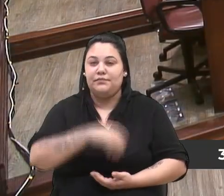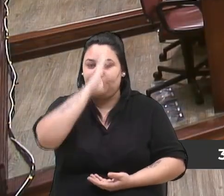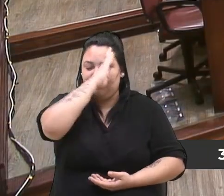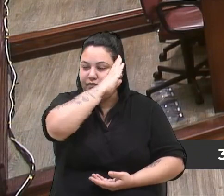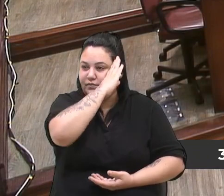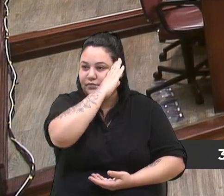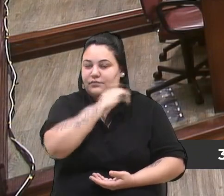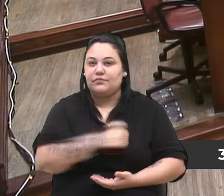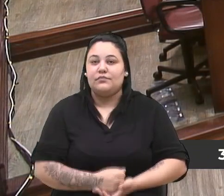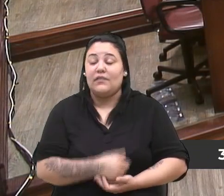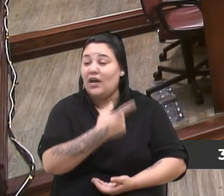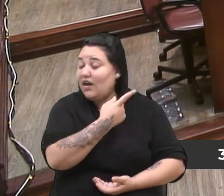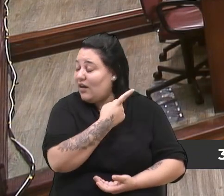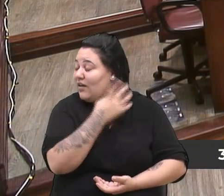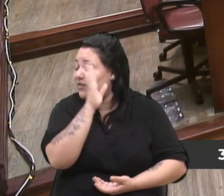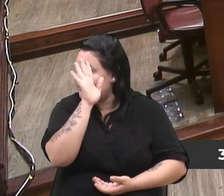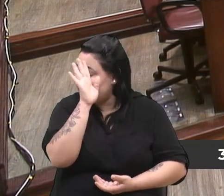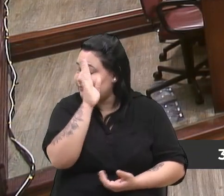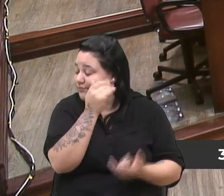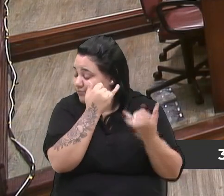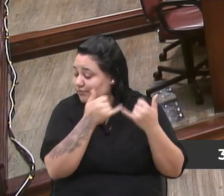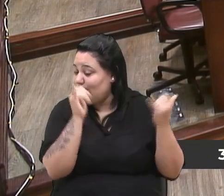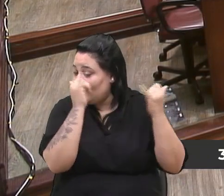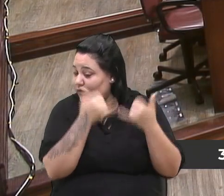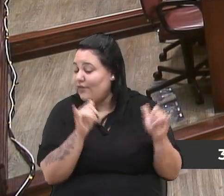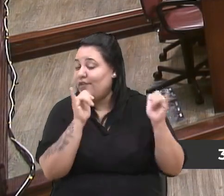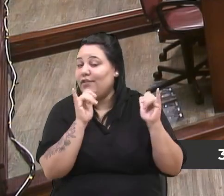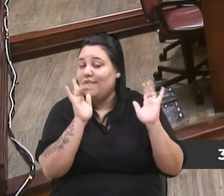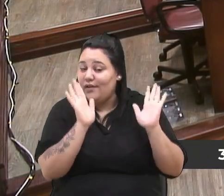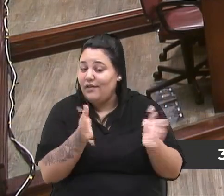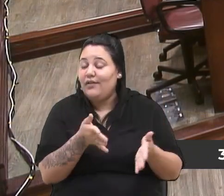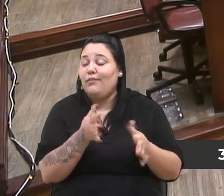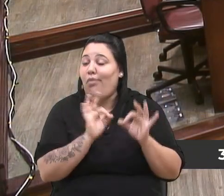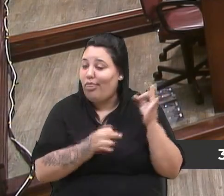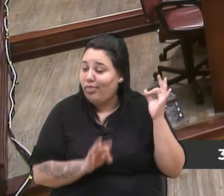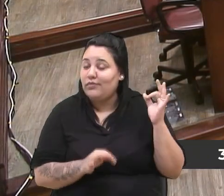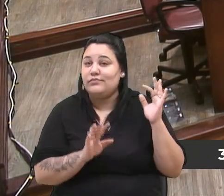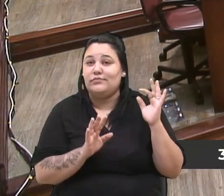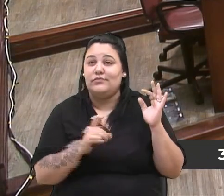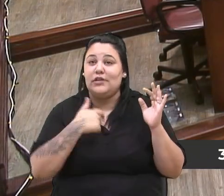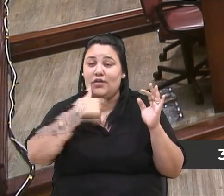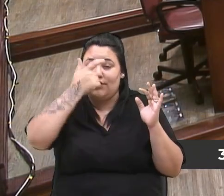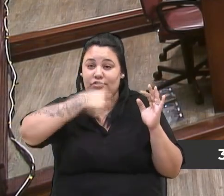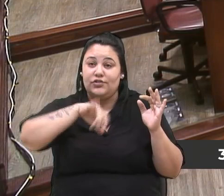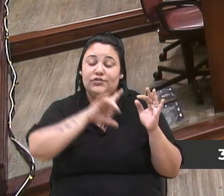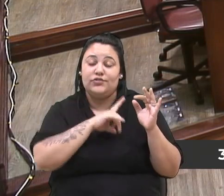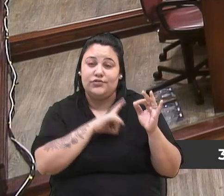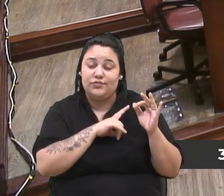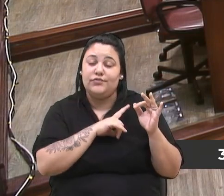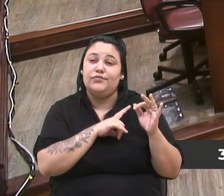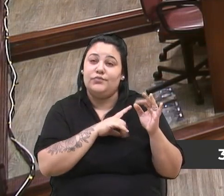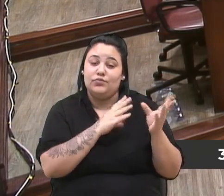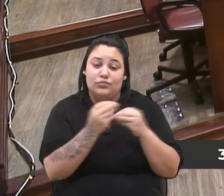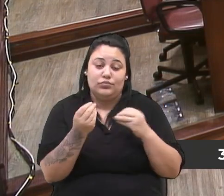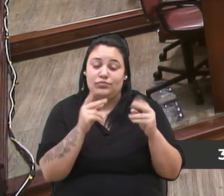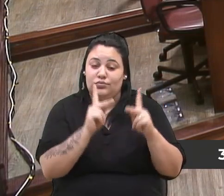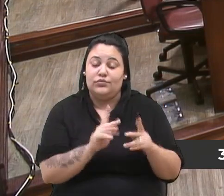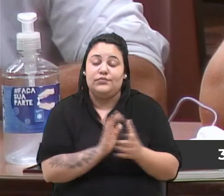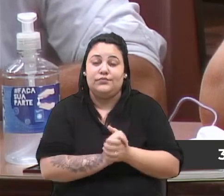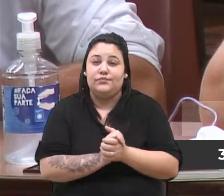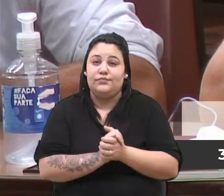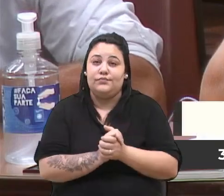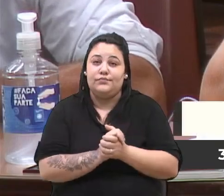história aí dos fios aí é uma polêmica, né? Eu achei que estava tendo mutirão, né? Mas então teve um movimento aí que